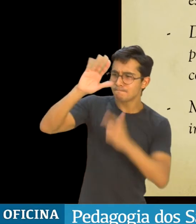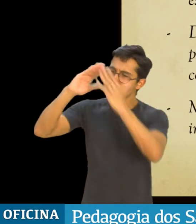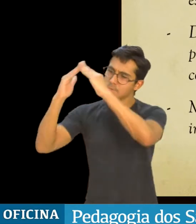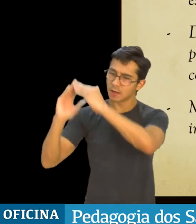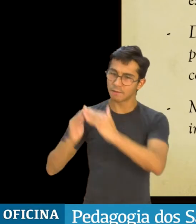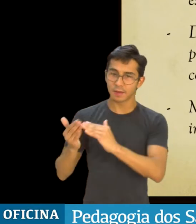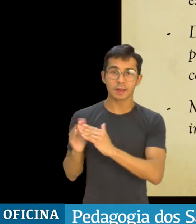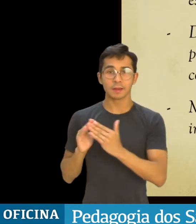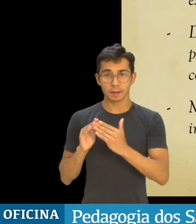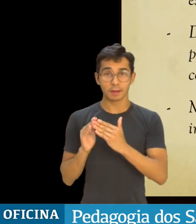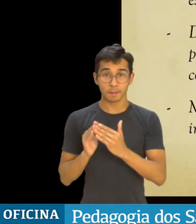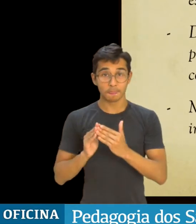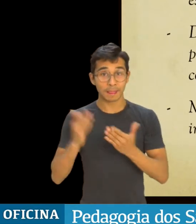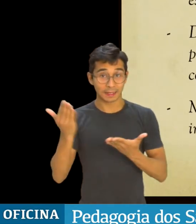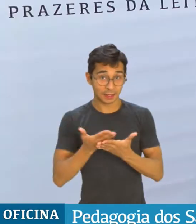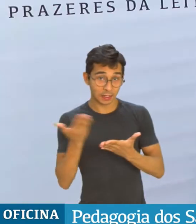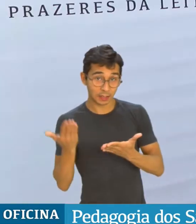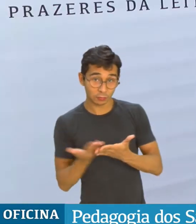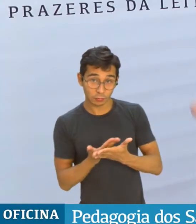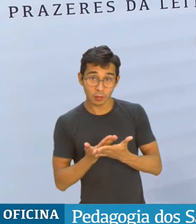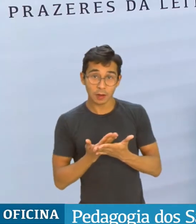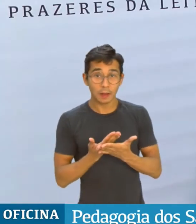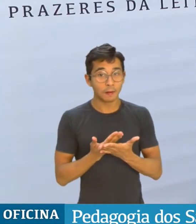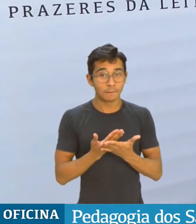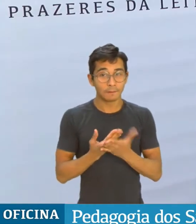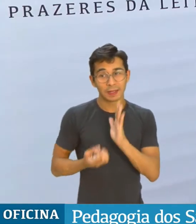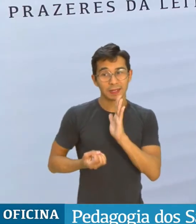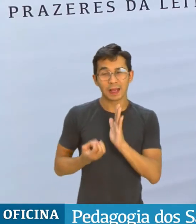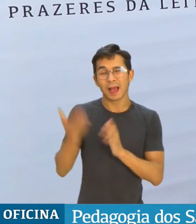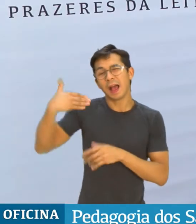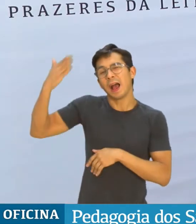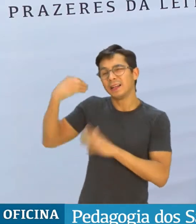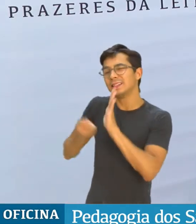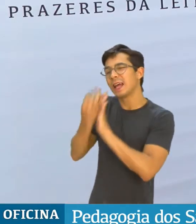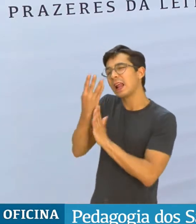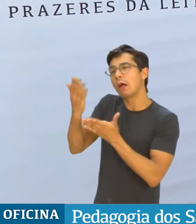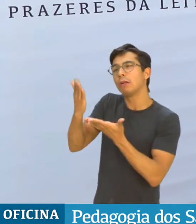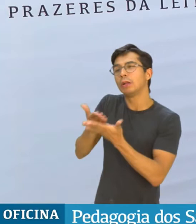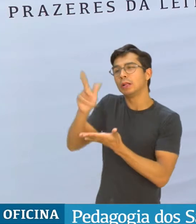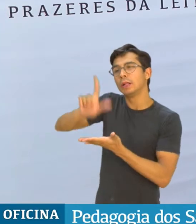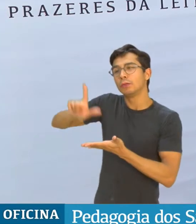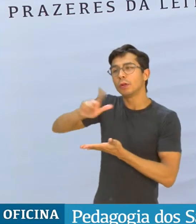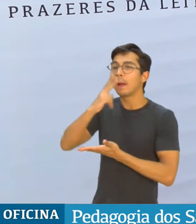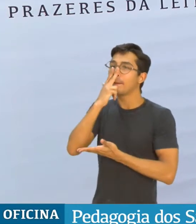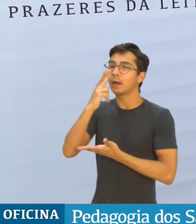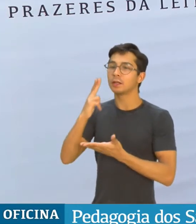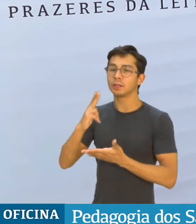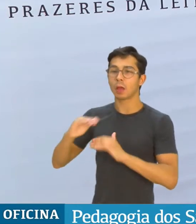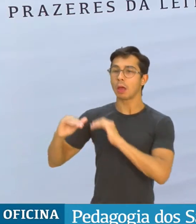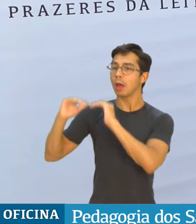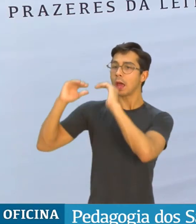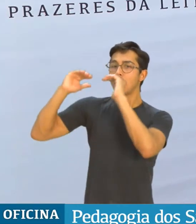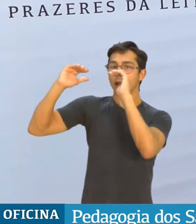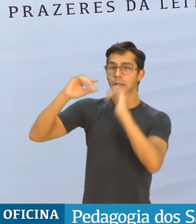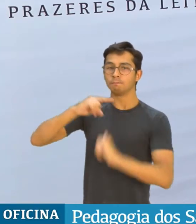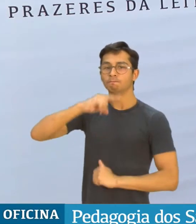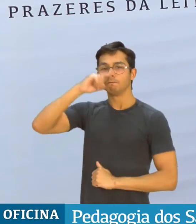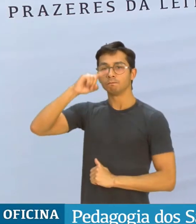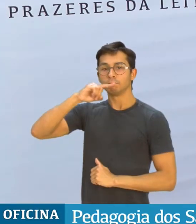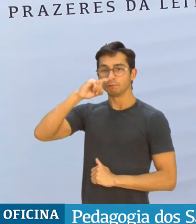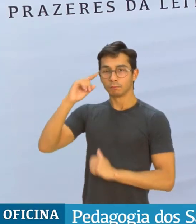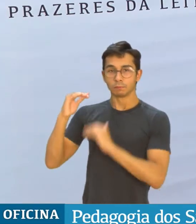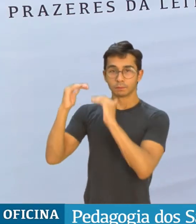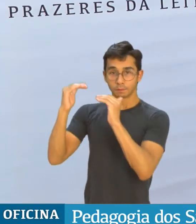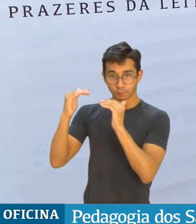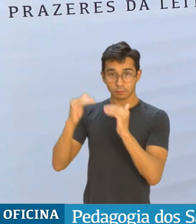A gente sabe, quando a gente fala de literatura, assim como o sarau antes, a gente está falando de uma atividade elitista, né? Tem uma